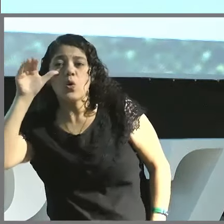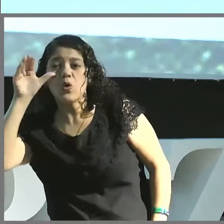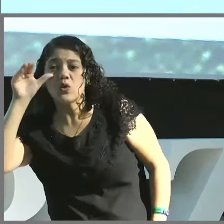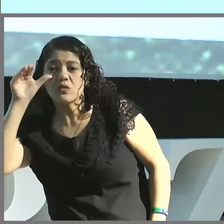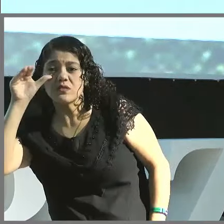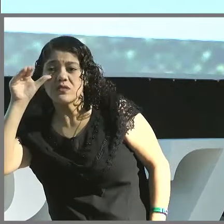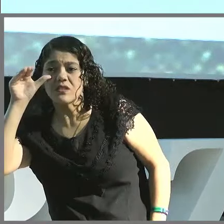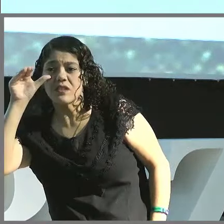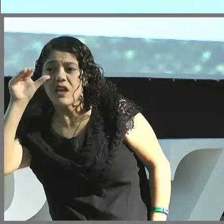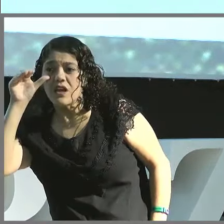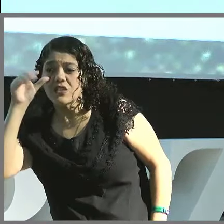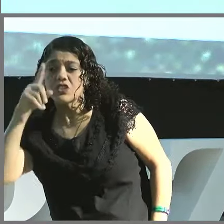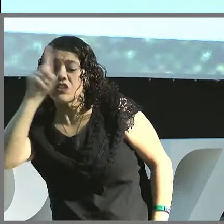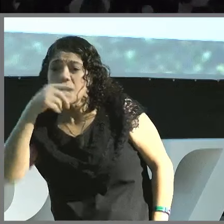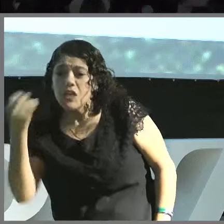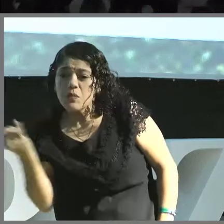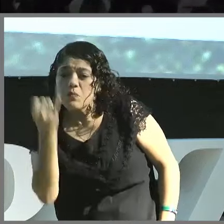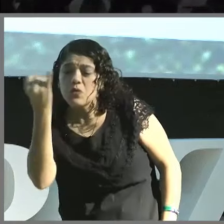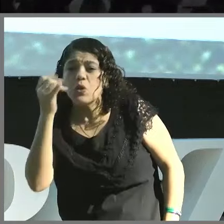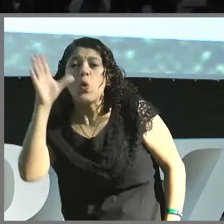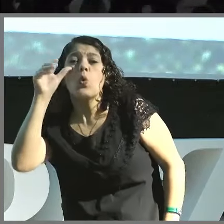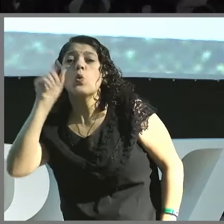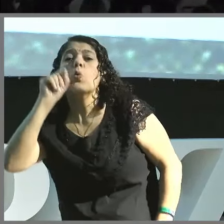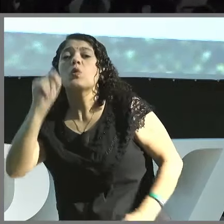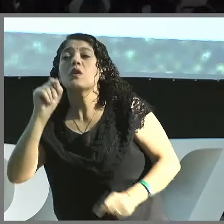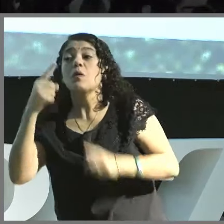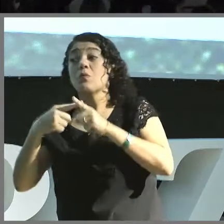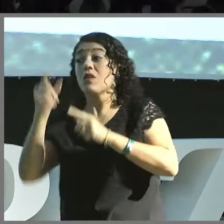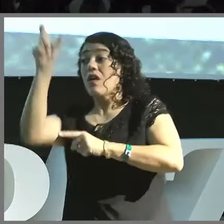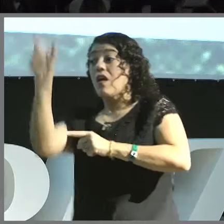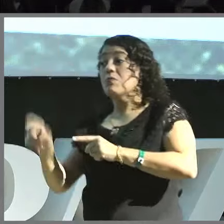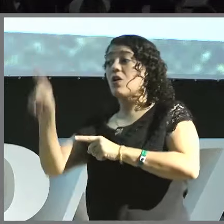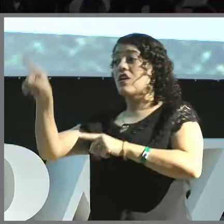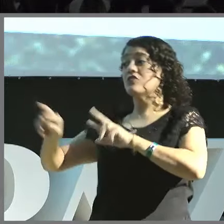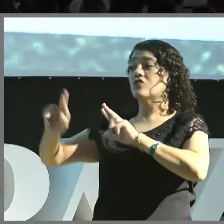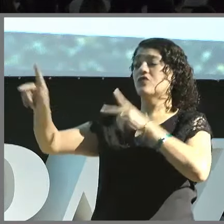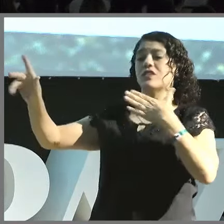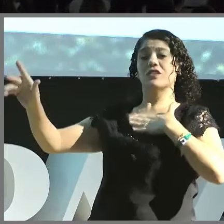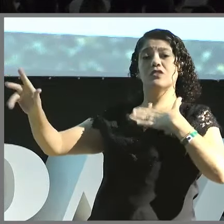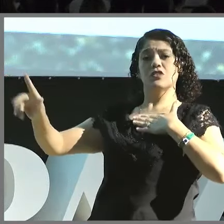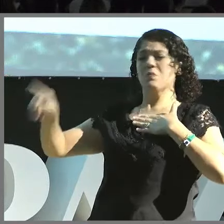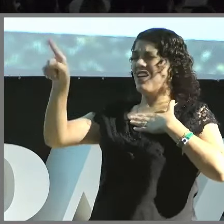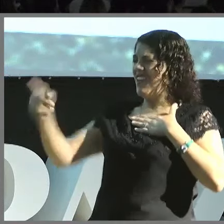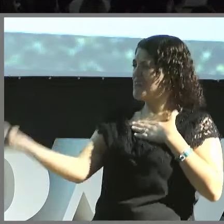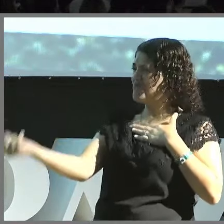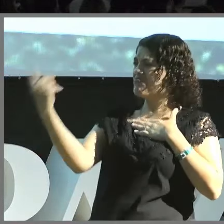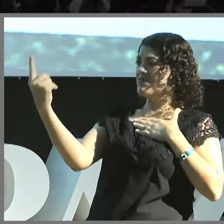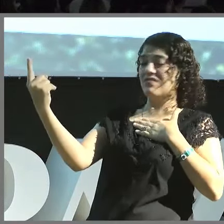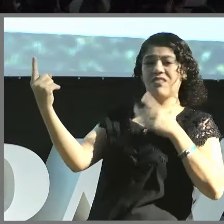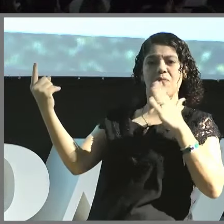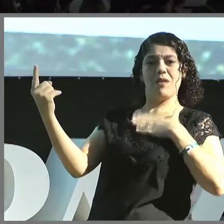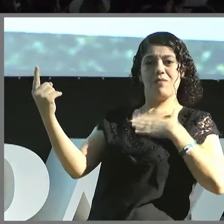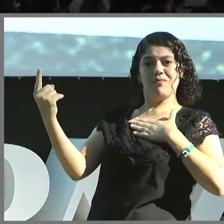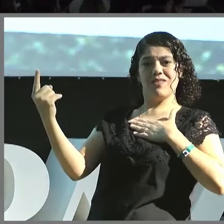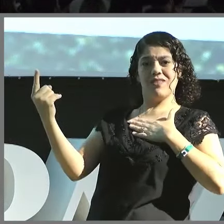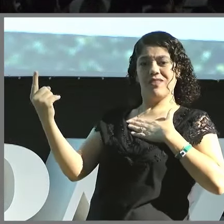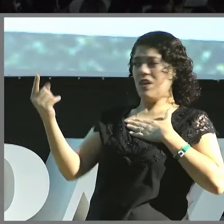fique curioso para saber pelo que o outro é tão diferente de você, é tão estranho, é tão esquisito para